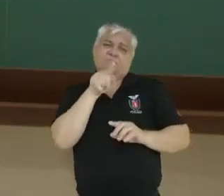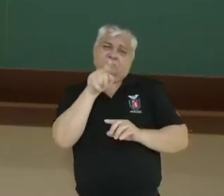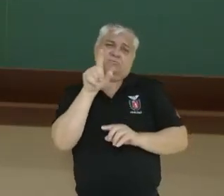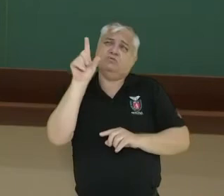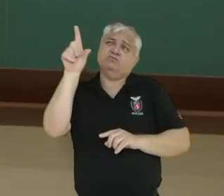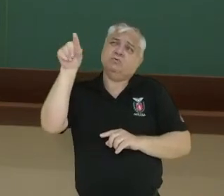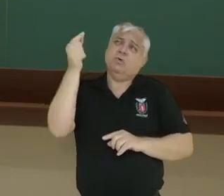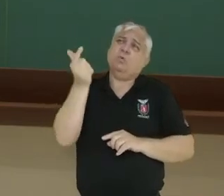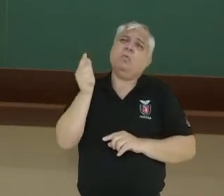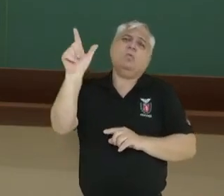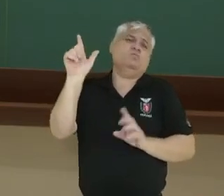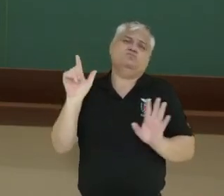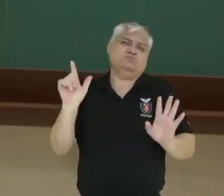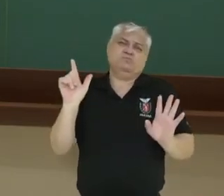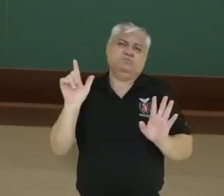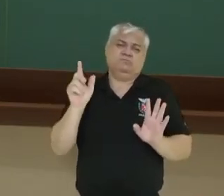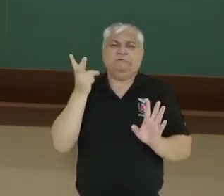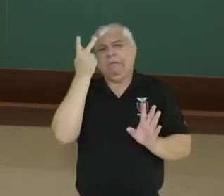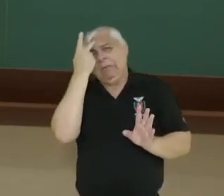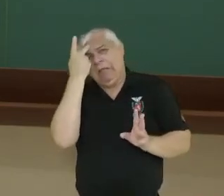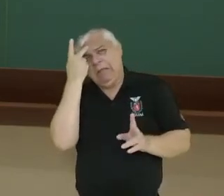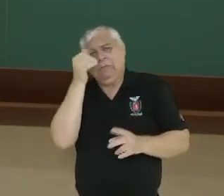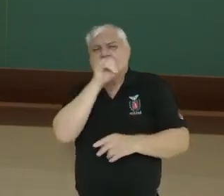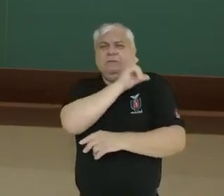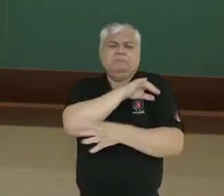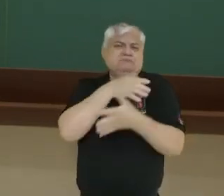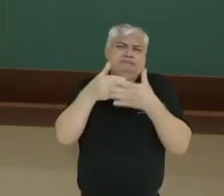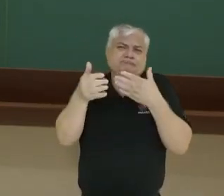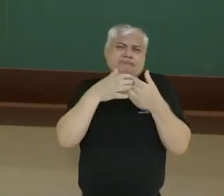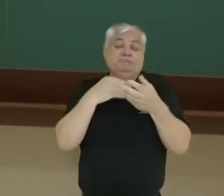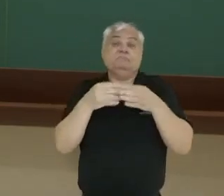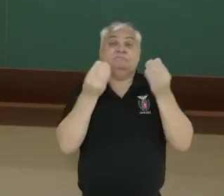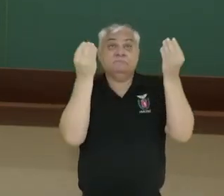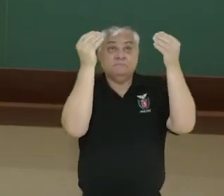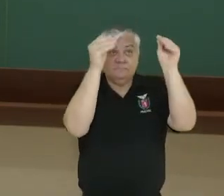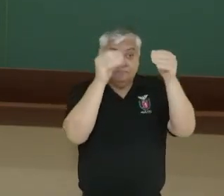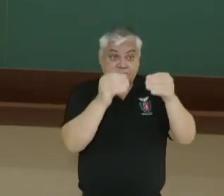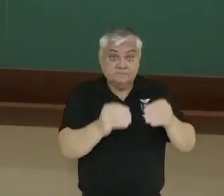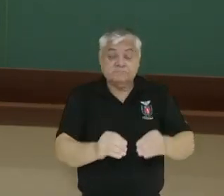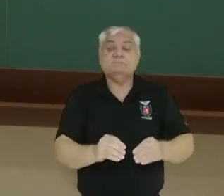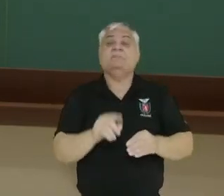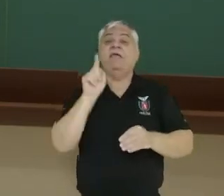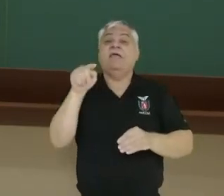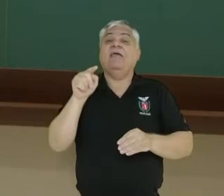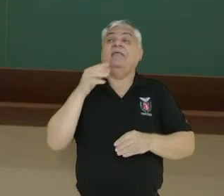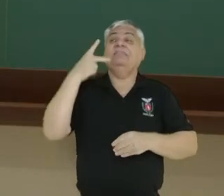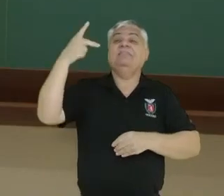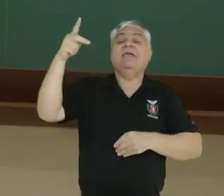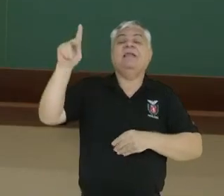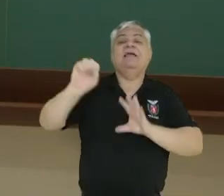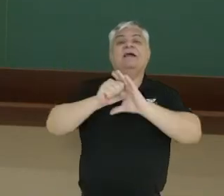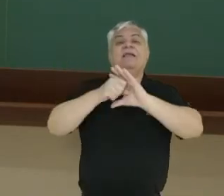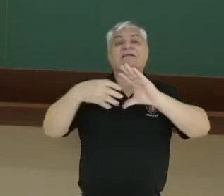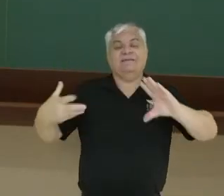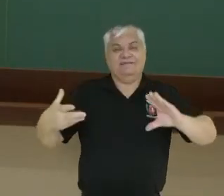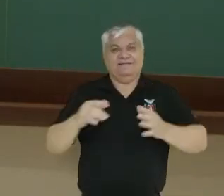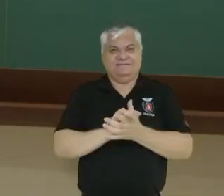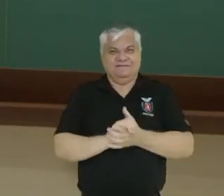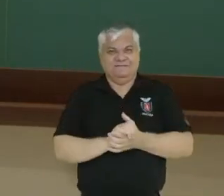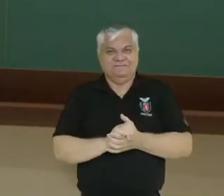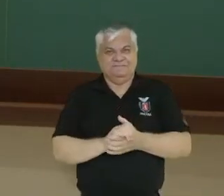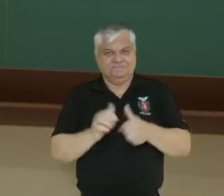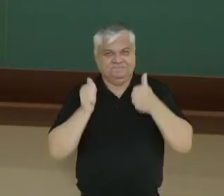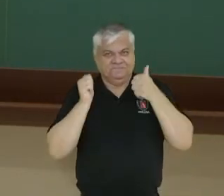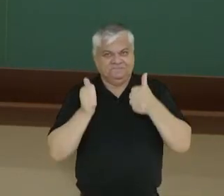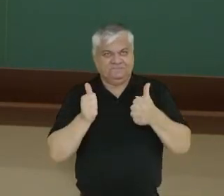outro estado e ter colocado ali outras informações das características climáticas desse estado da região sudeste que vocês